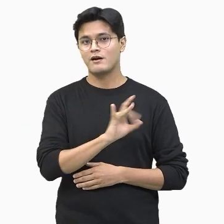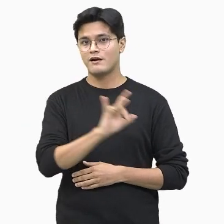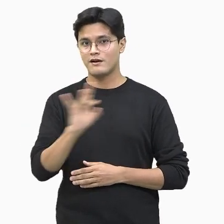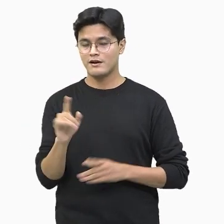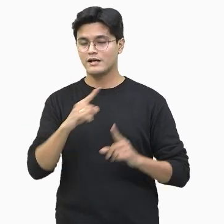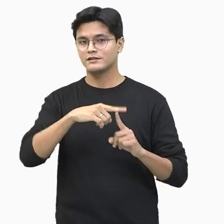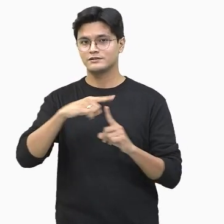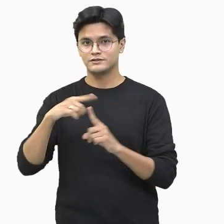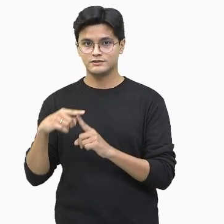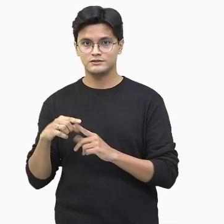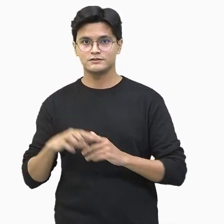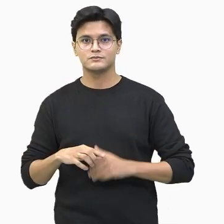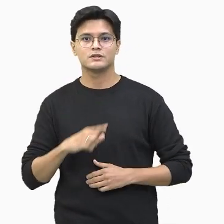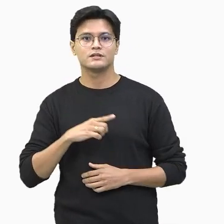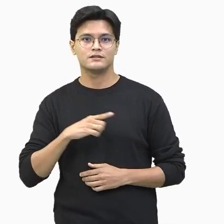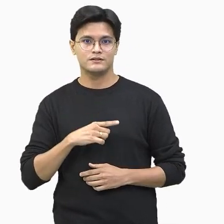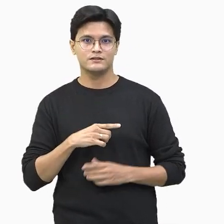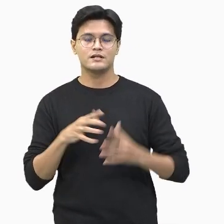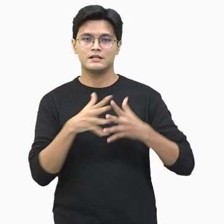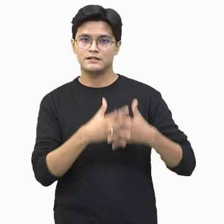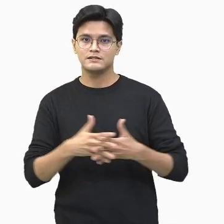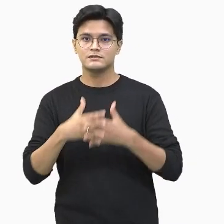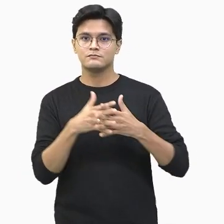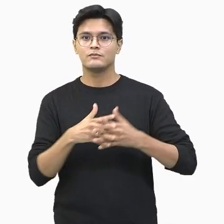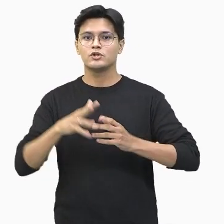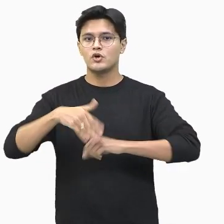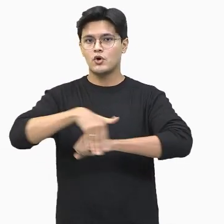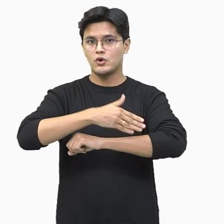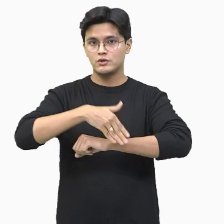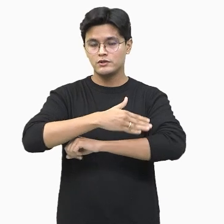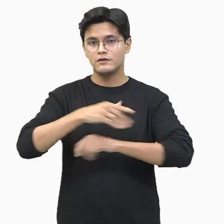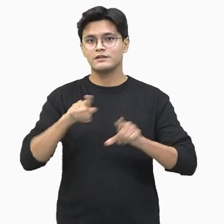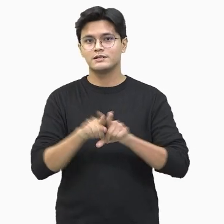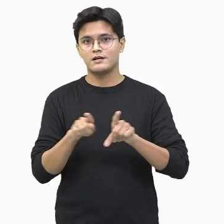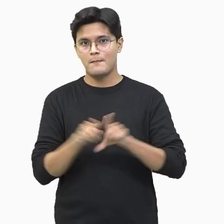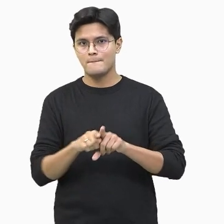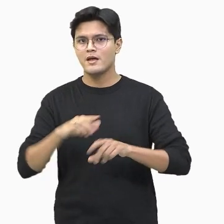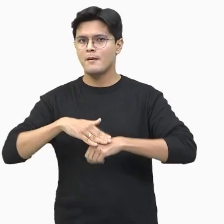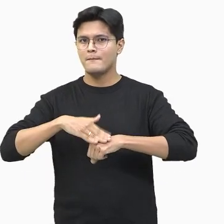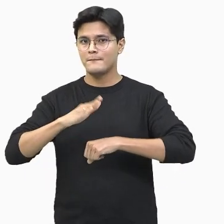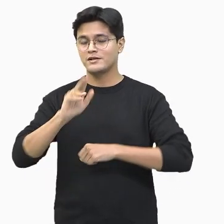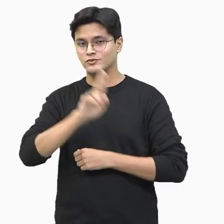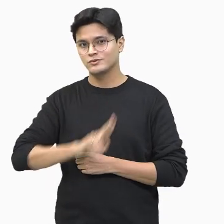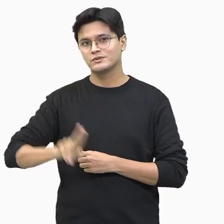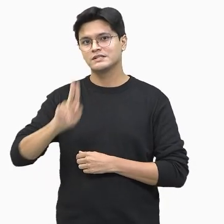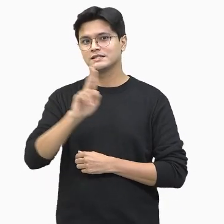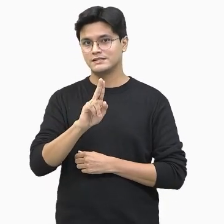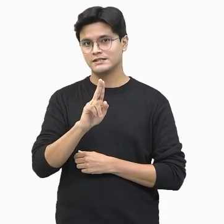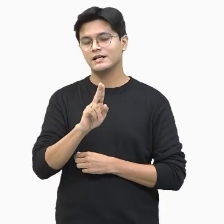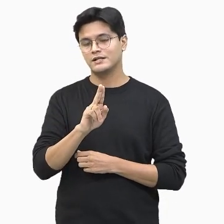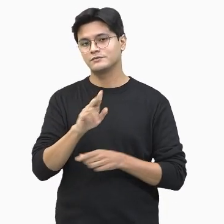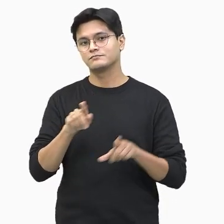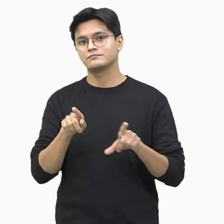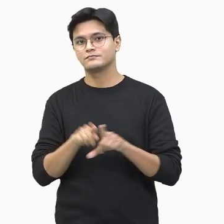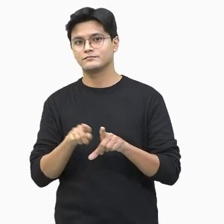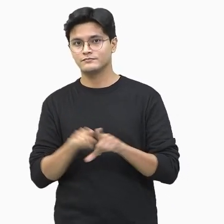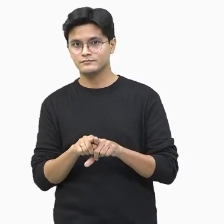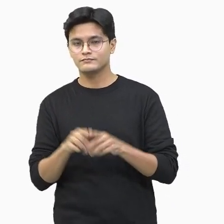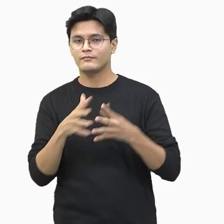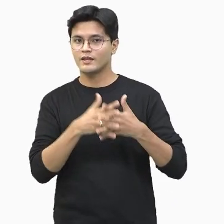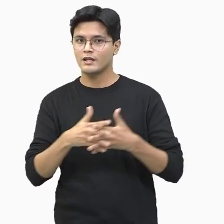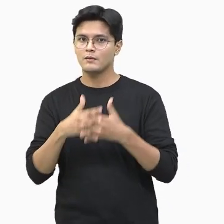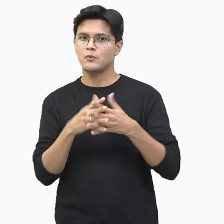Nós temos o transporte rodoviário como nós vimos ele também vai ser o mais utilizado Assim como para o transporte para o fluxo de